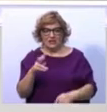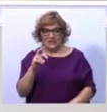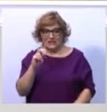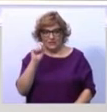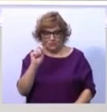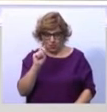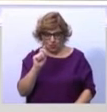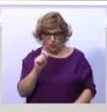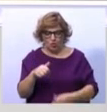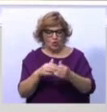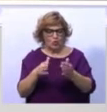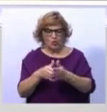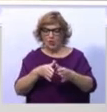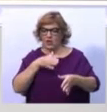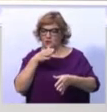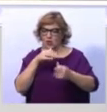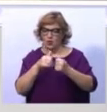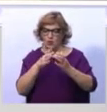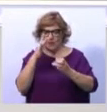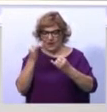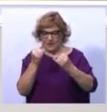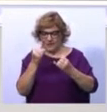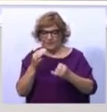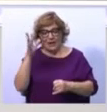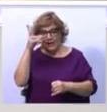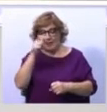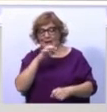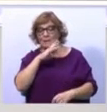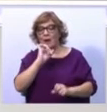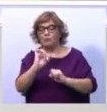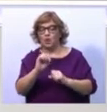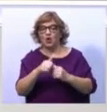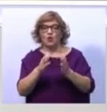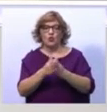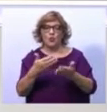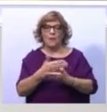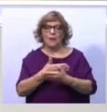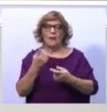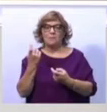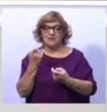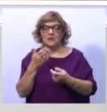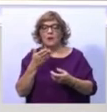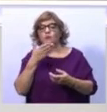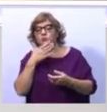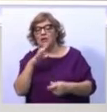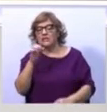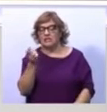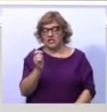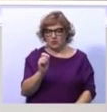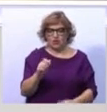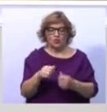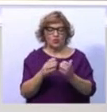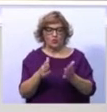para desmistificar algumas dessas ideias. O leite materno, podemos dizer que é tudo o que o bebê precisa, pelo menos nos primeiros 6 meses de vida? É tudo que o